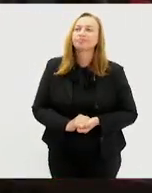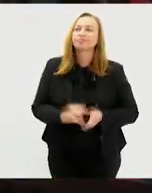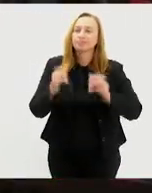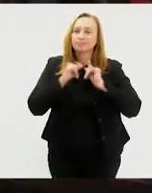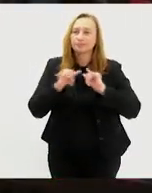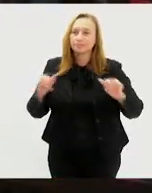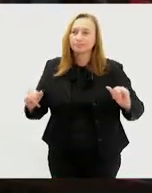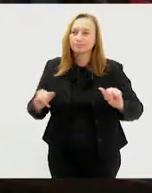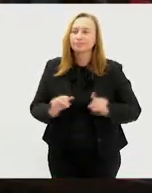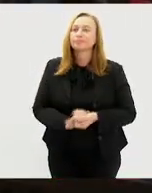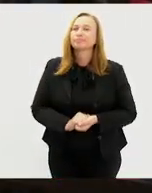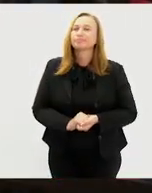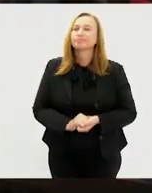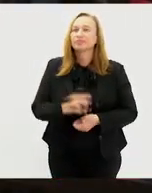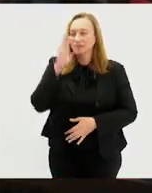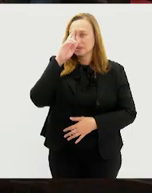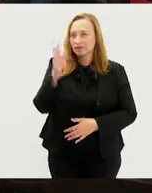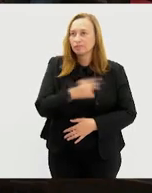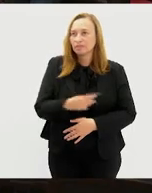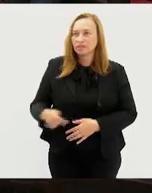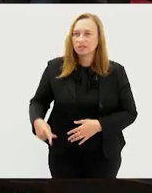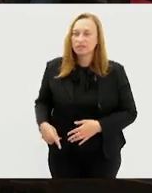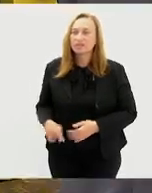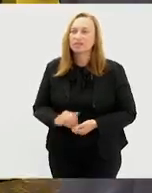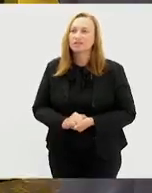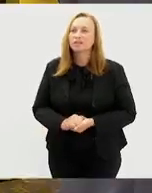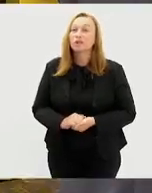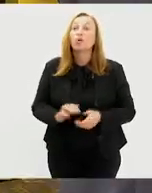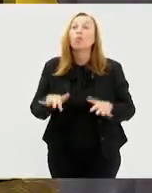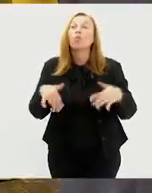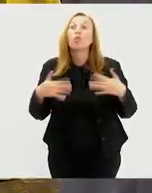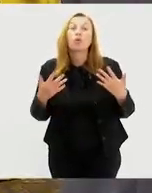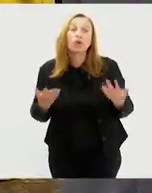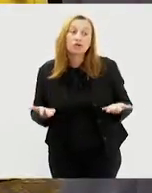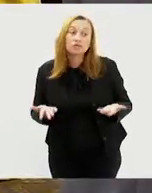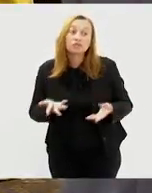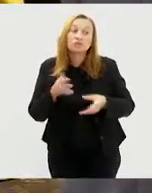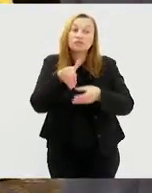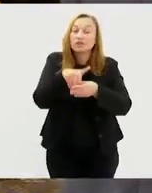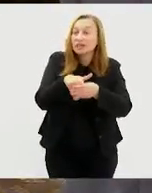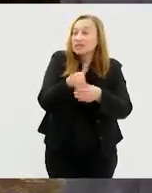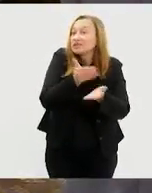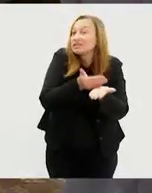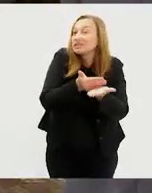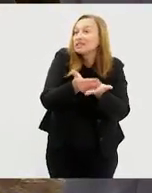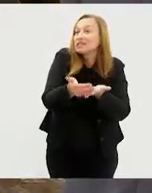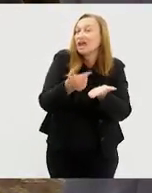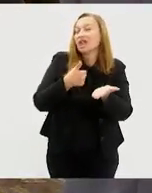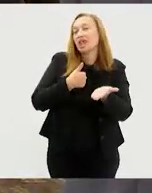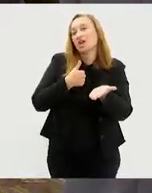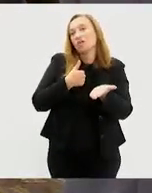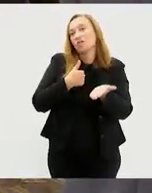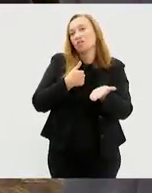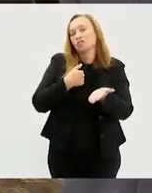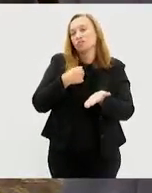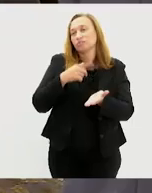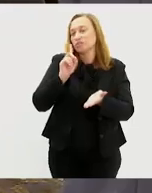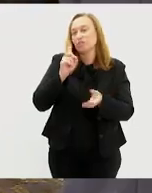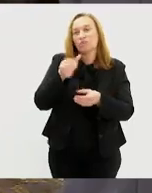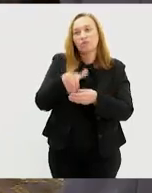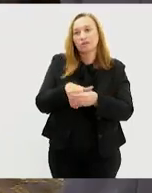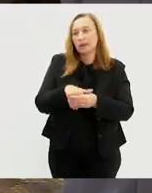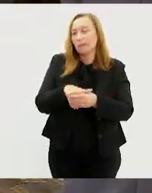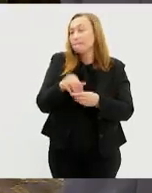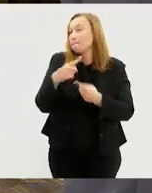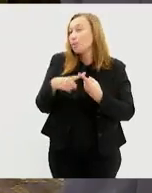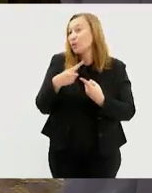anuncio senhora Presidente senhora Presidente quando for a votação eu vou ter que me abster